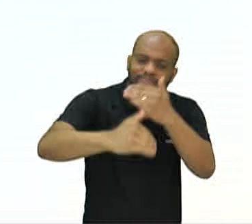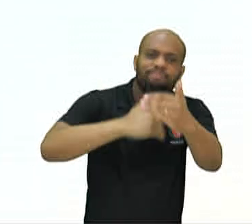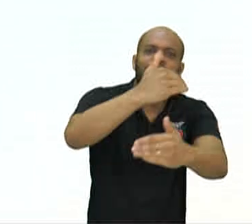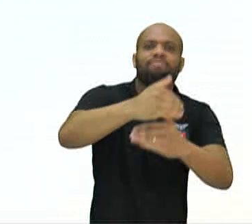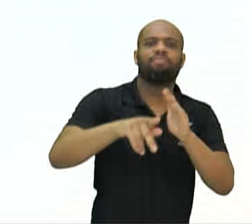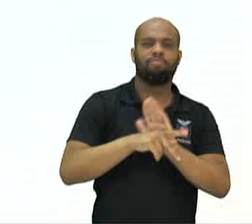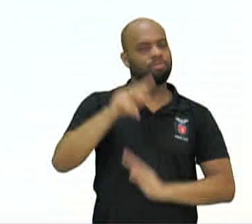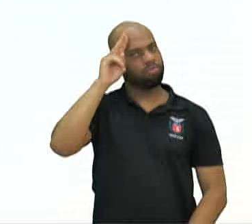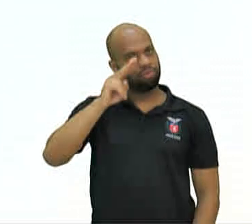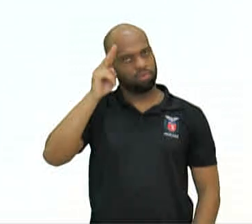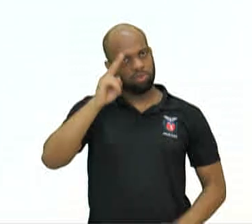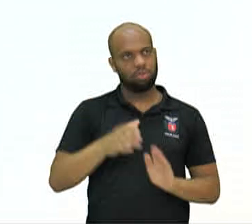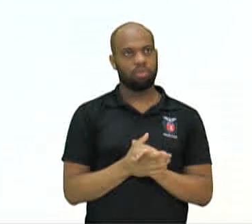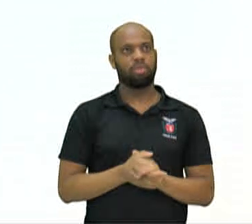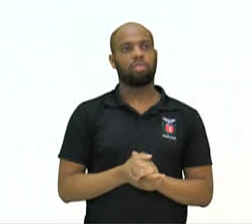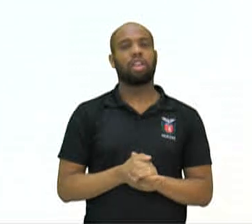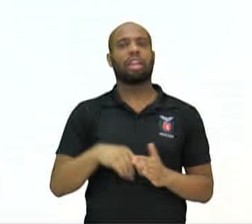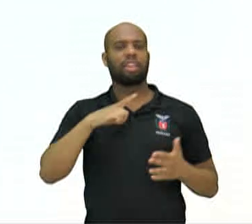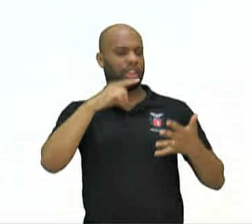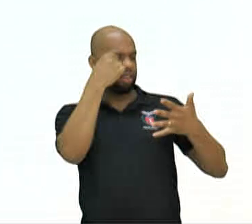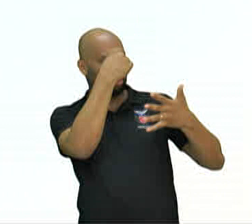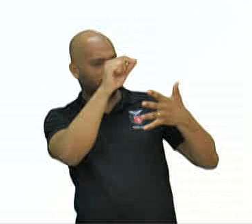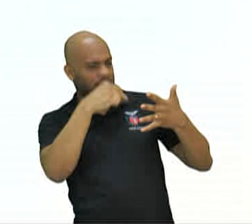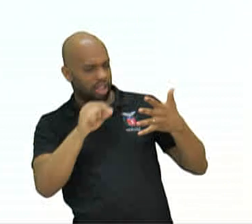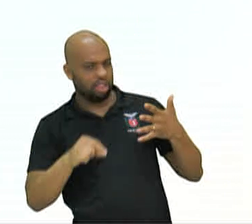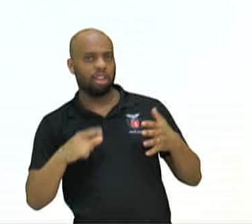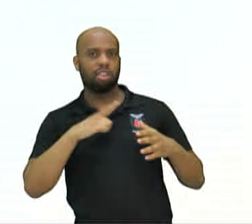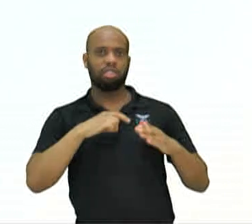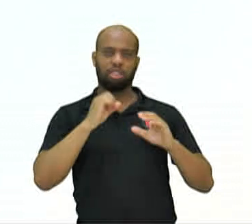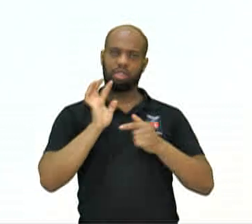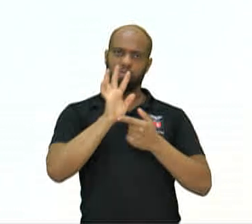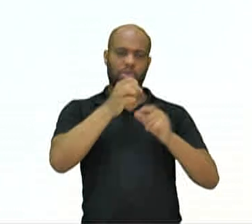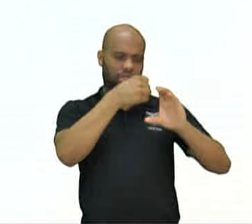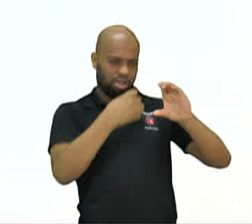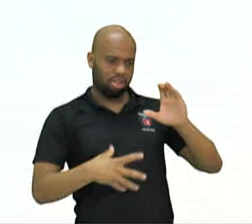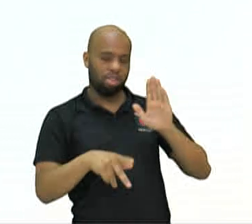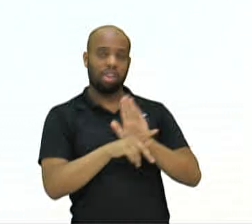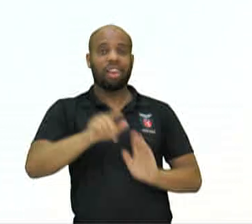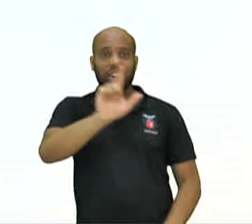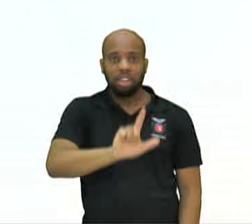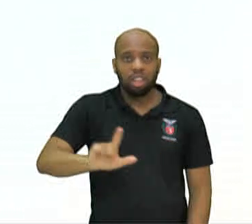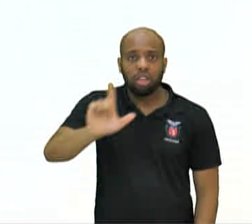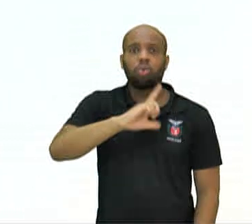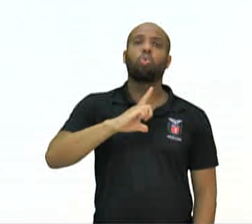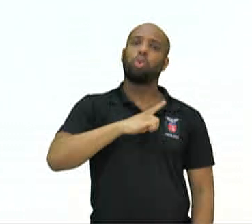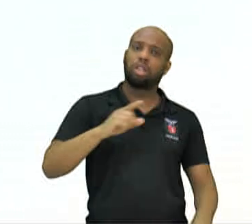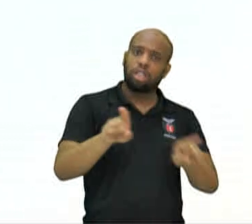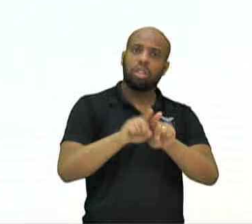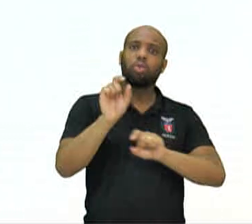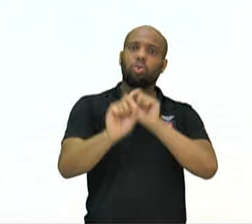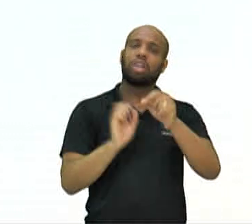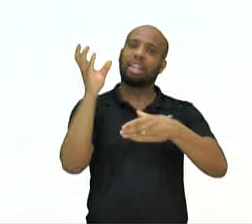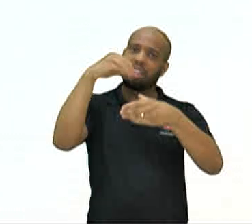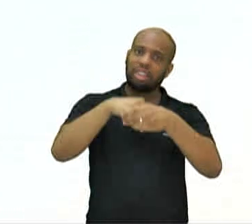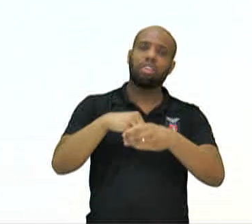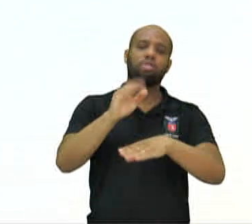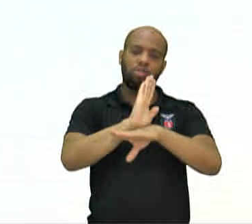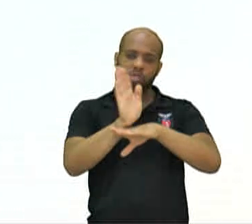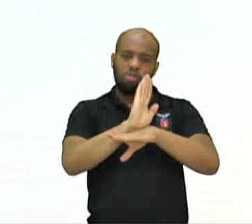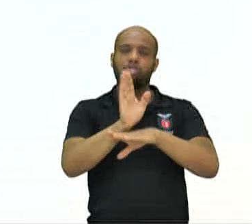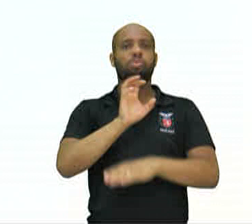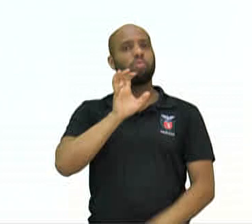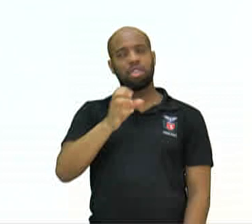da trama. Vários elementos que definem essa categoria literária estão presentes também nos filmes de